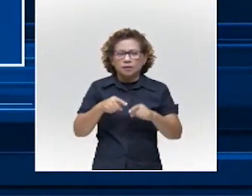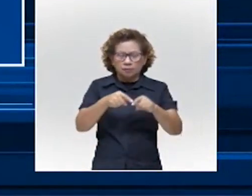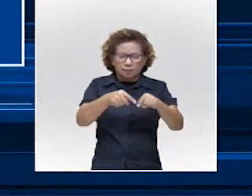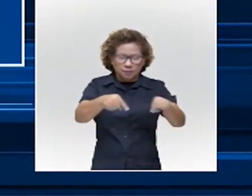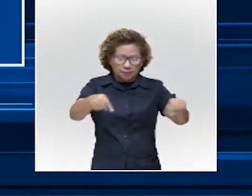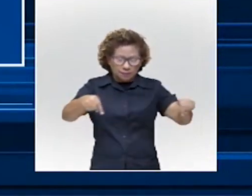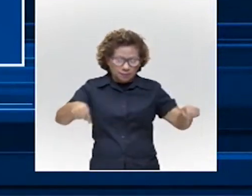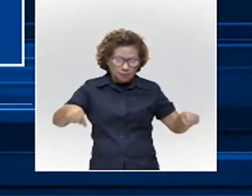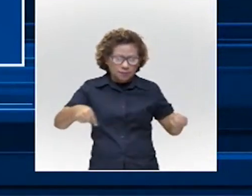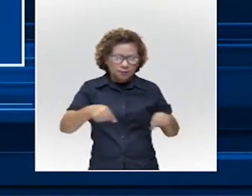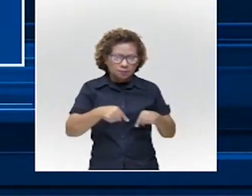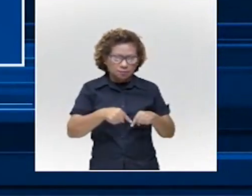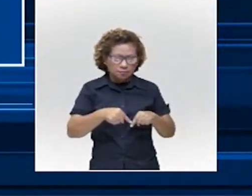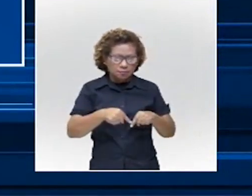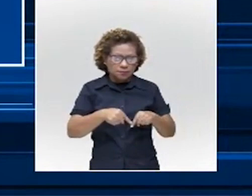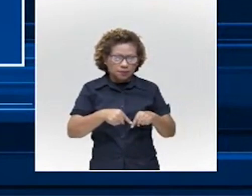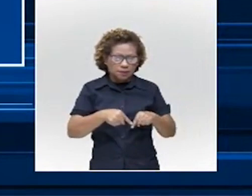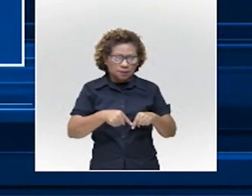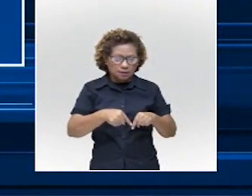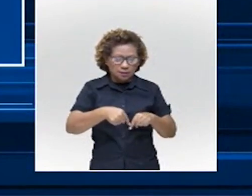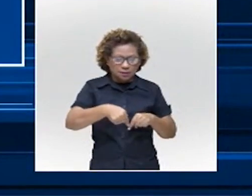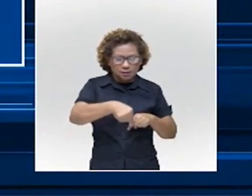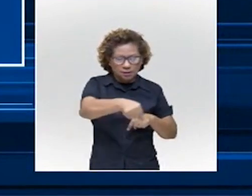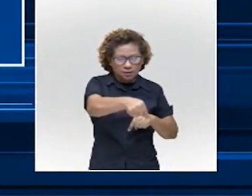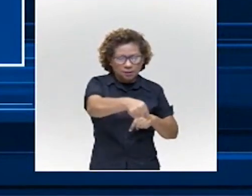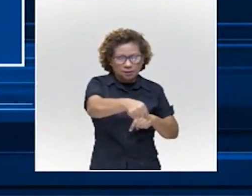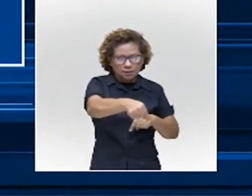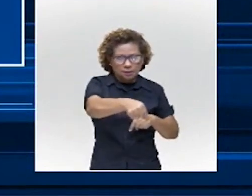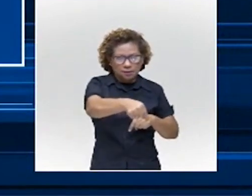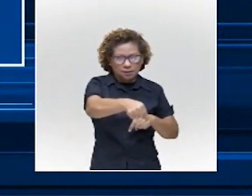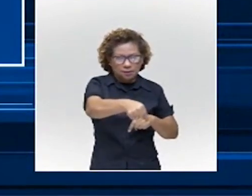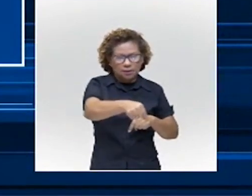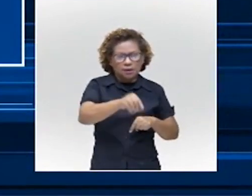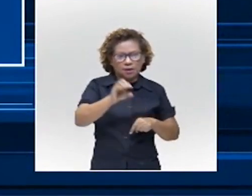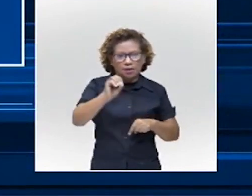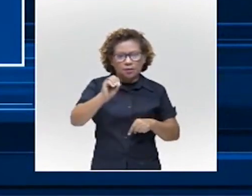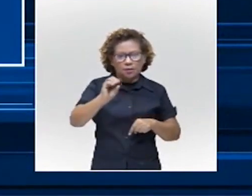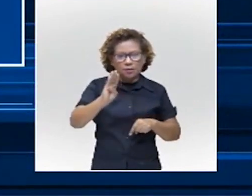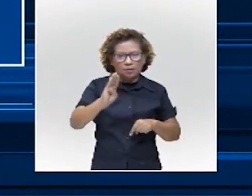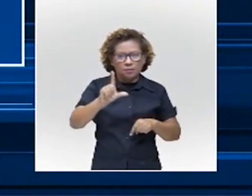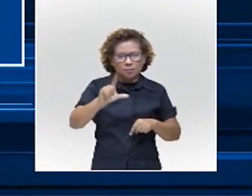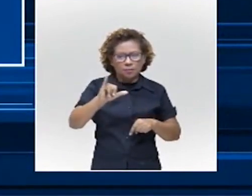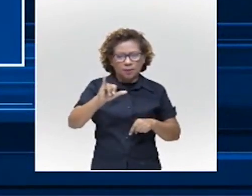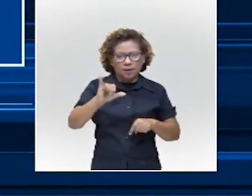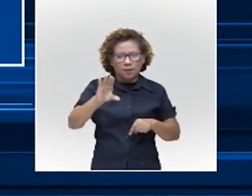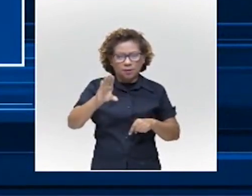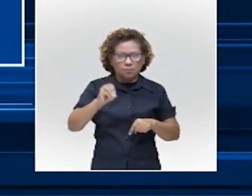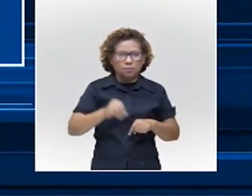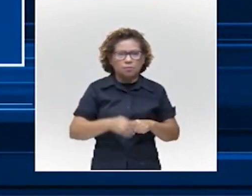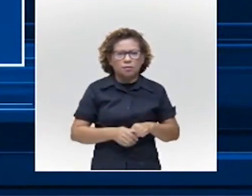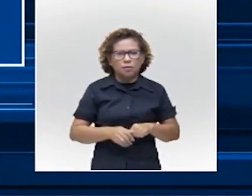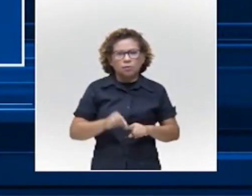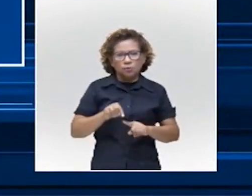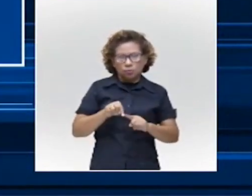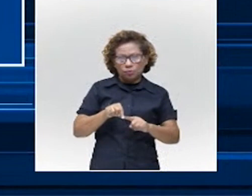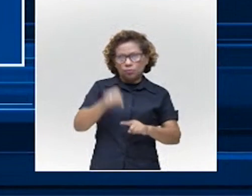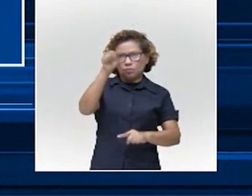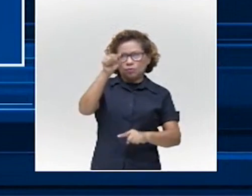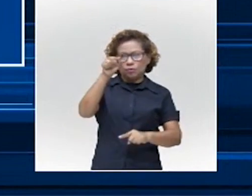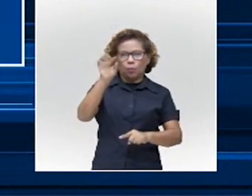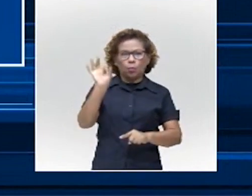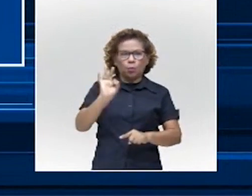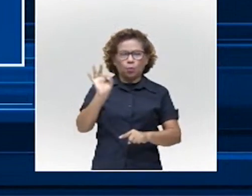5, ele não é vertical, é oblíquo, tá bom? Então, o que acontece? A questão pede